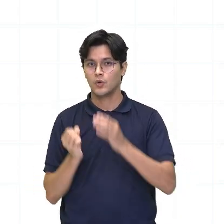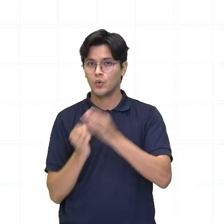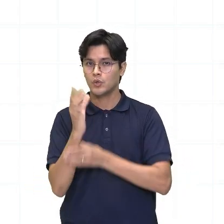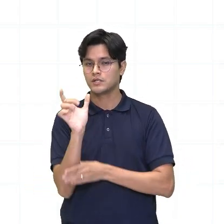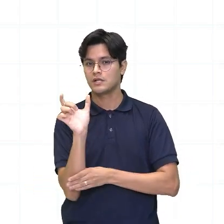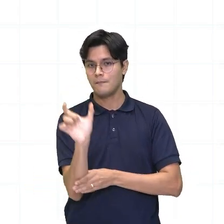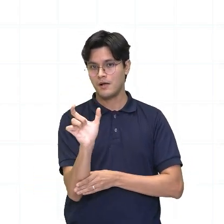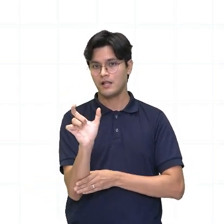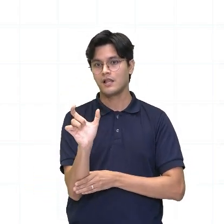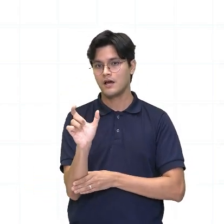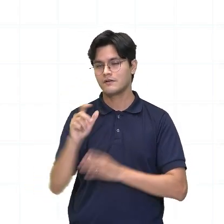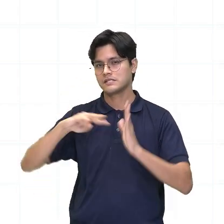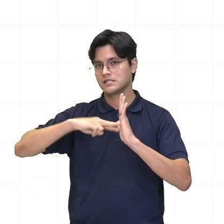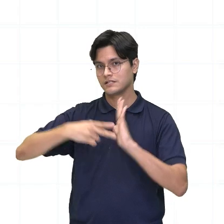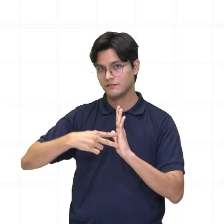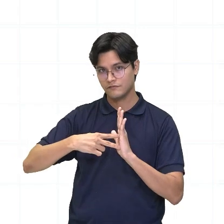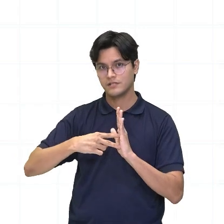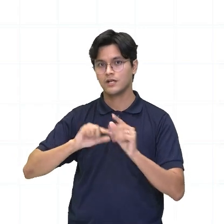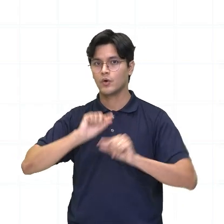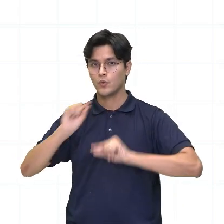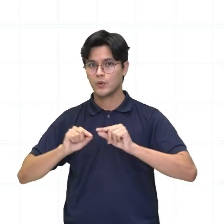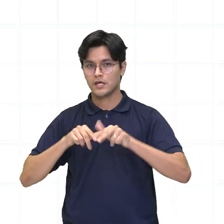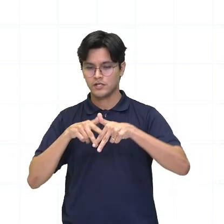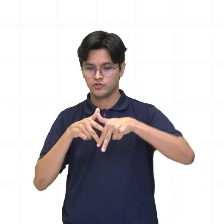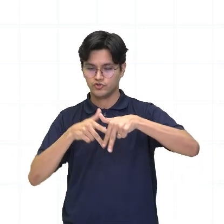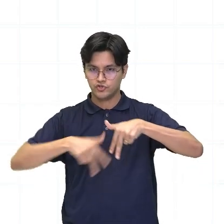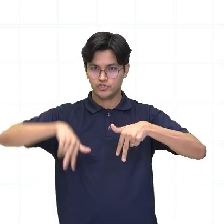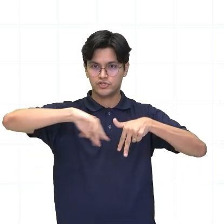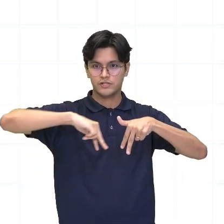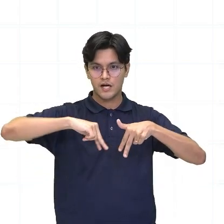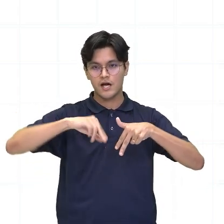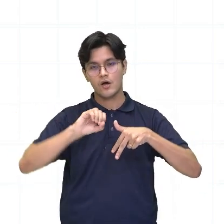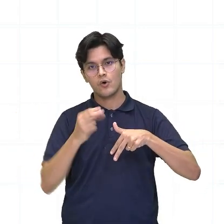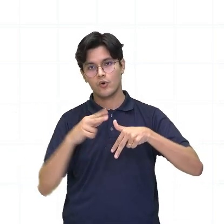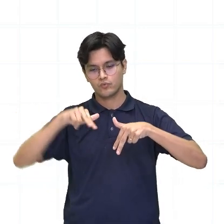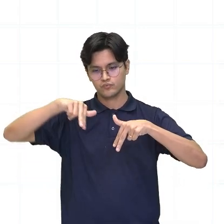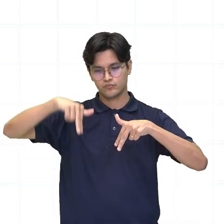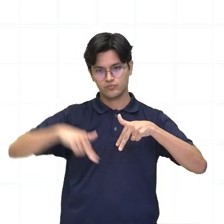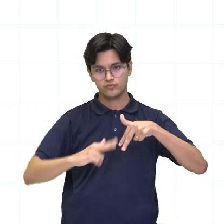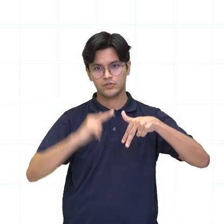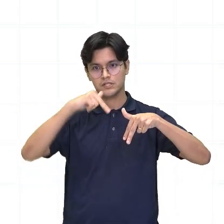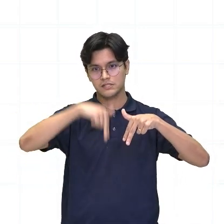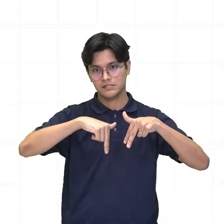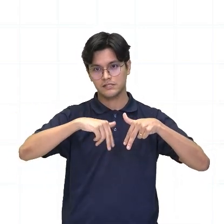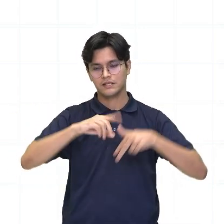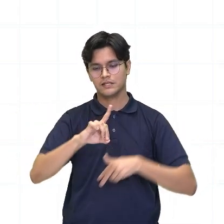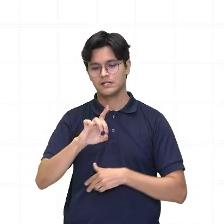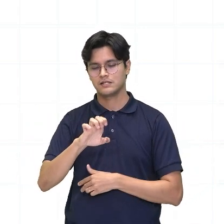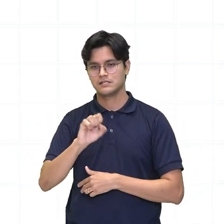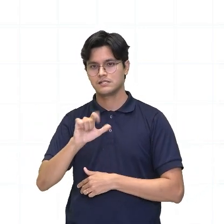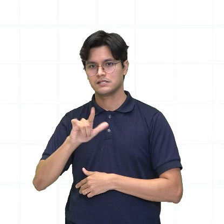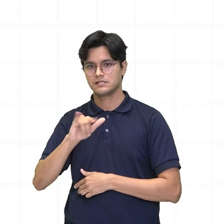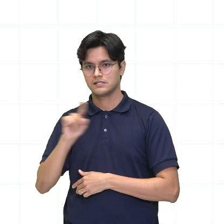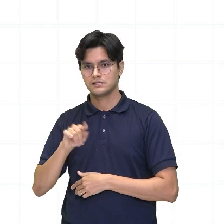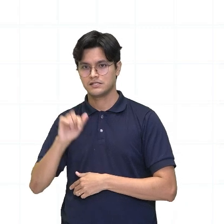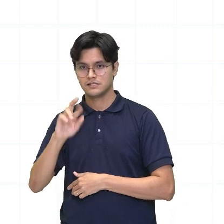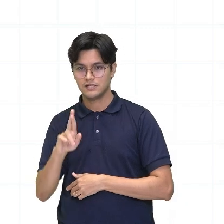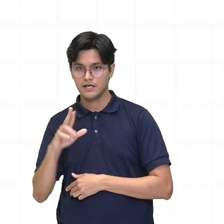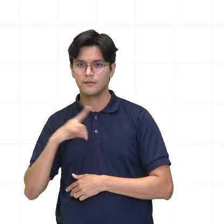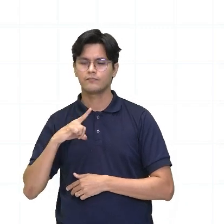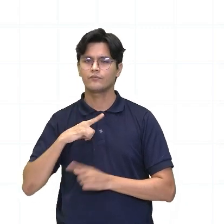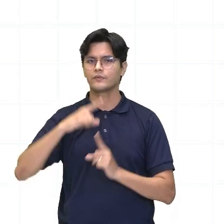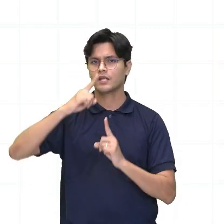ou deslizar. E aí tem uma vertente da valsa vienense, que é a valsa inglesa. E